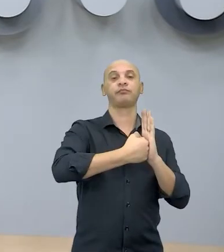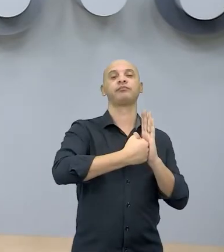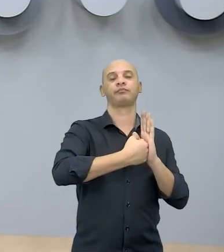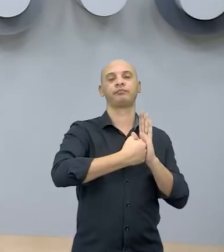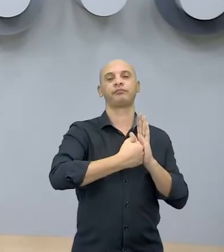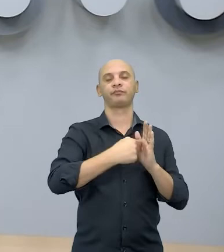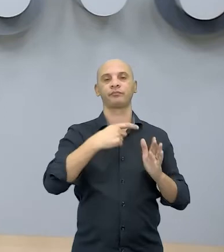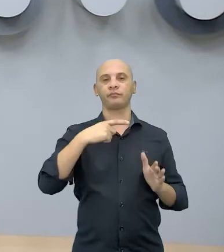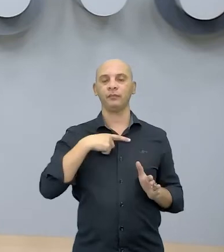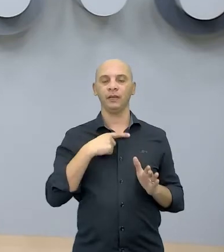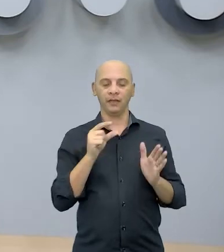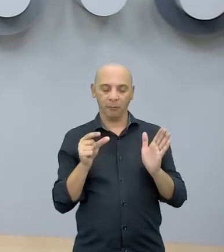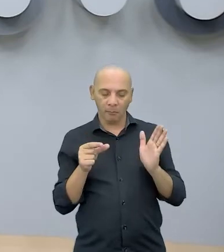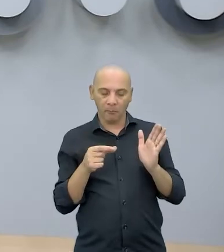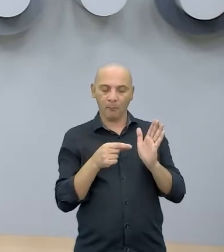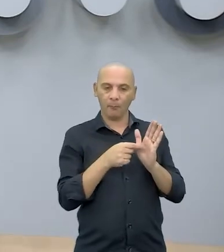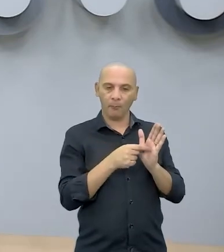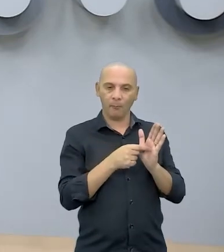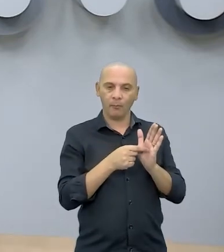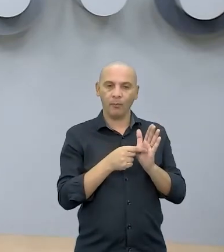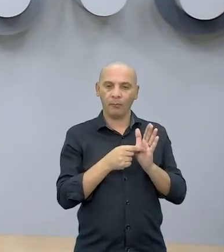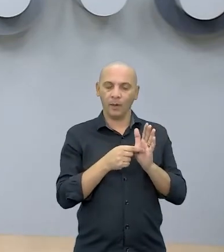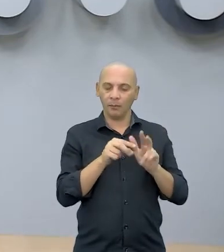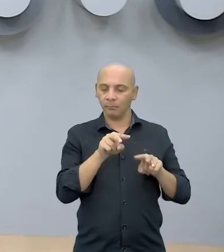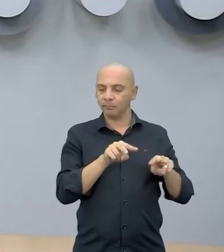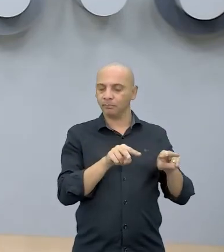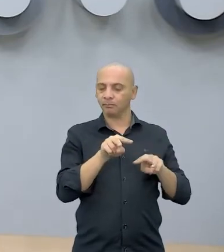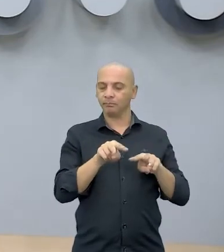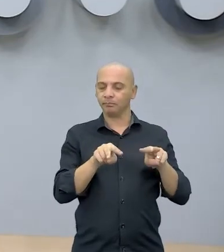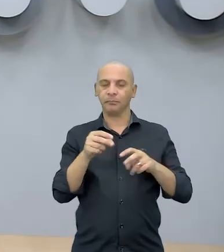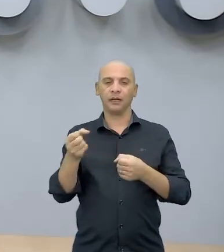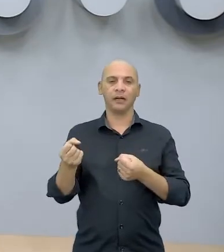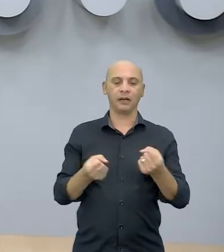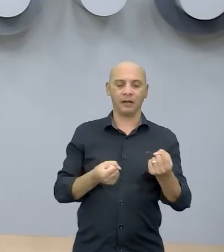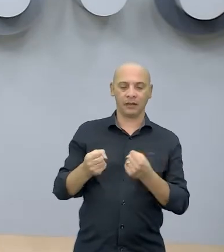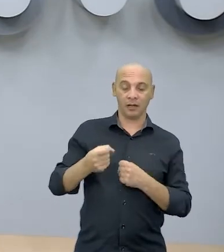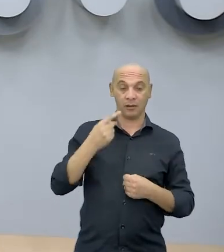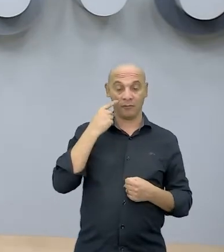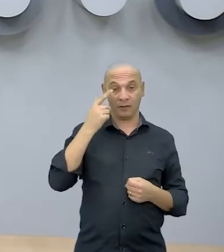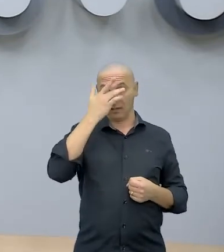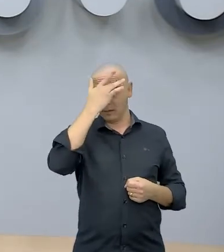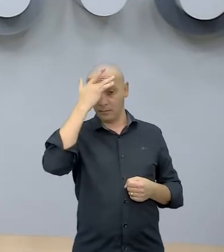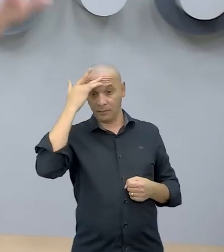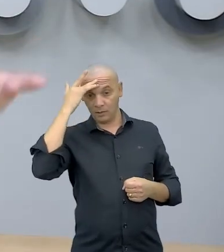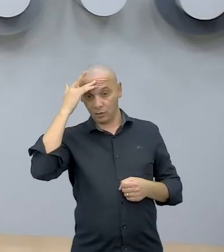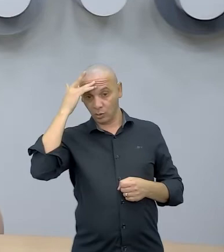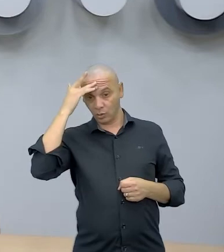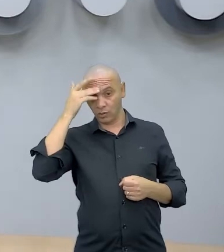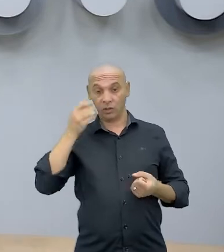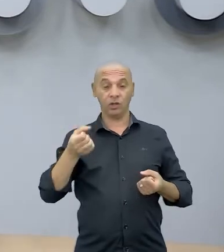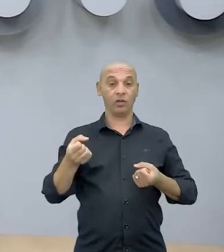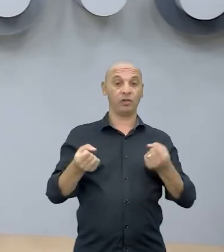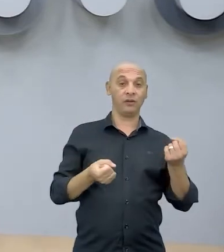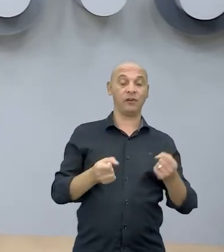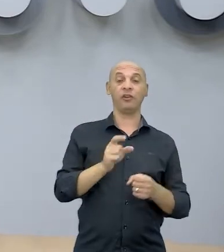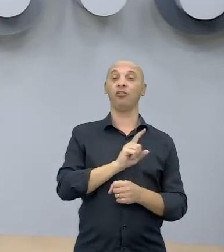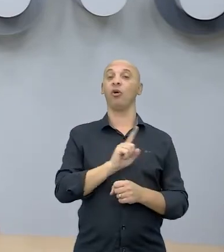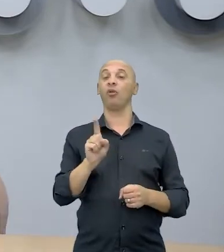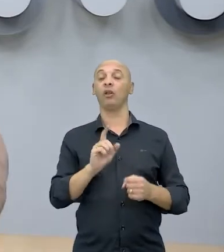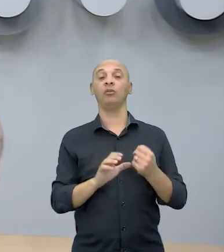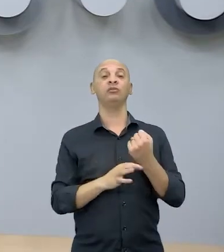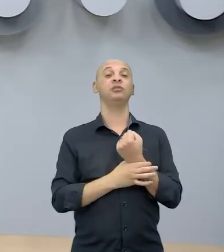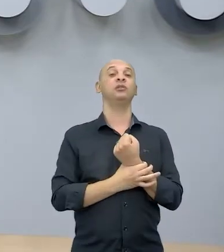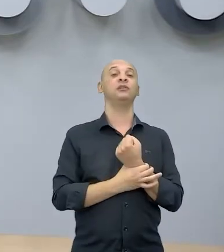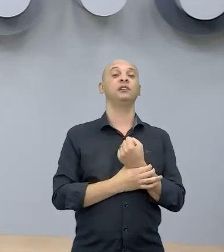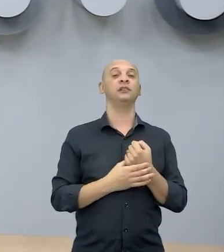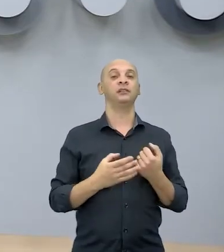instalar rastreadores, né, nos seus carros para verificar, por exemplo, se os clientes estão dirigindo ou não com segurança, né?